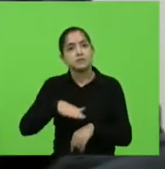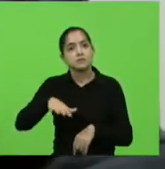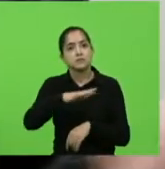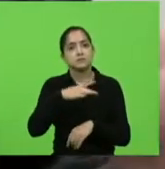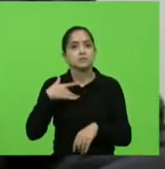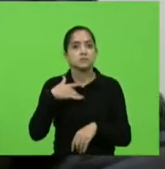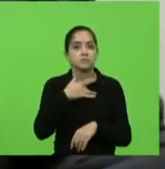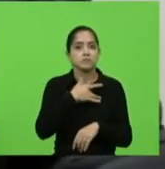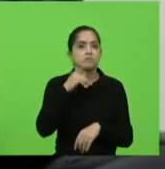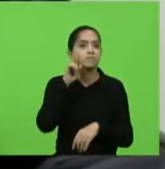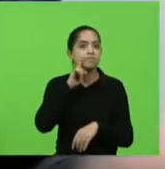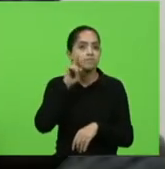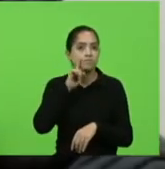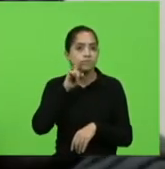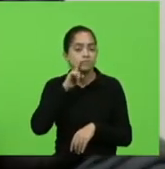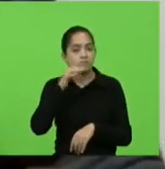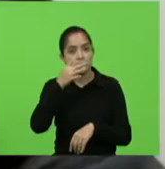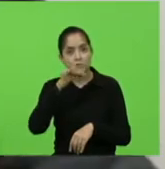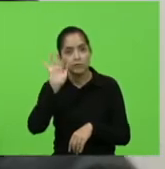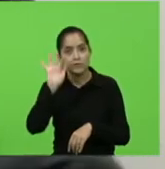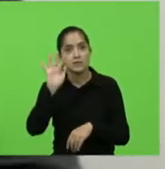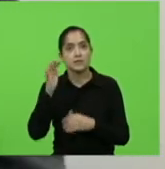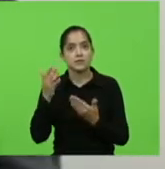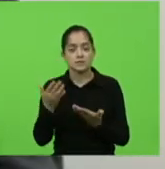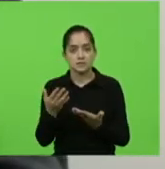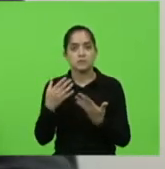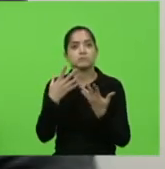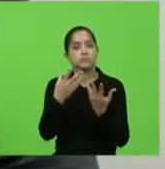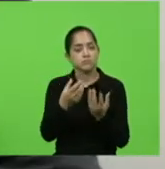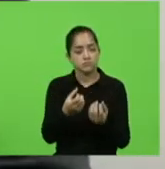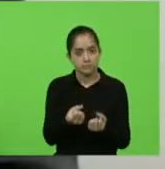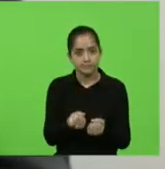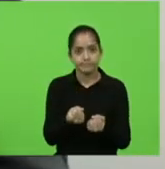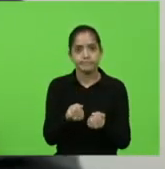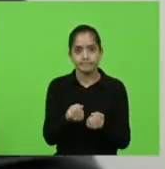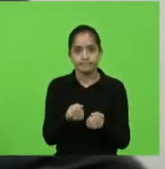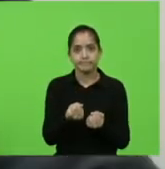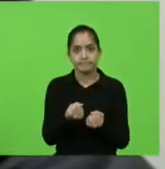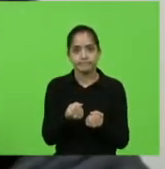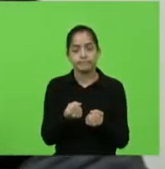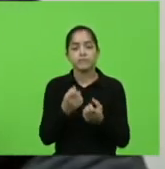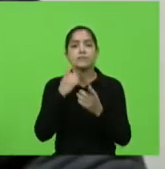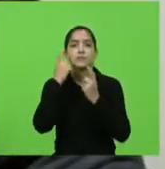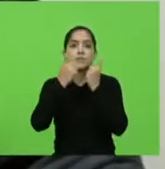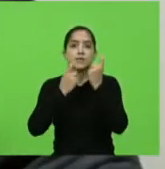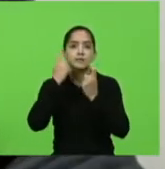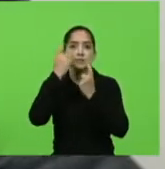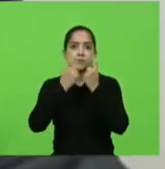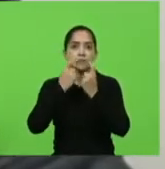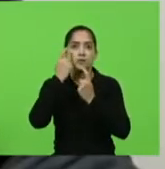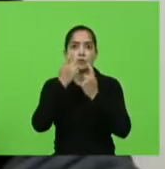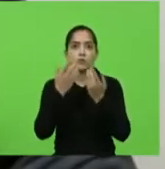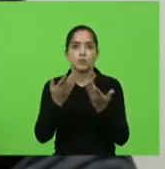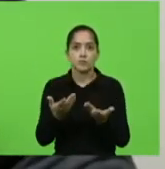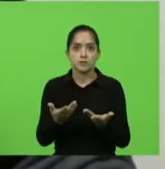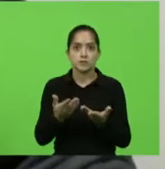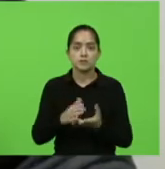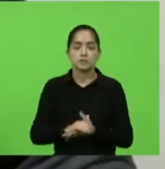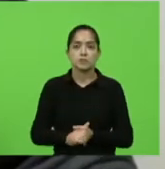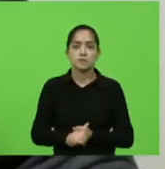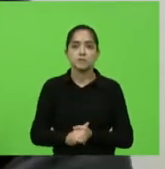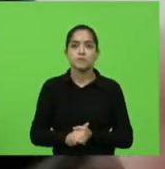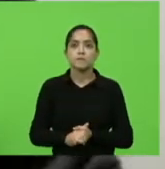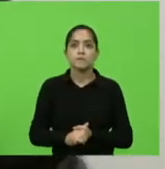Estados Unidos, França, adotaram esta mesma preocupação, né, e esta mesma